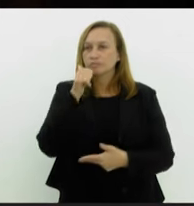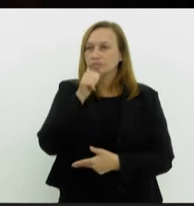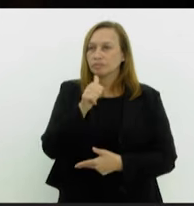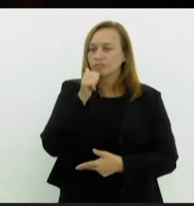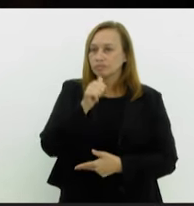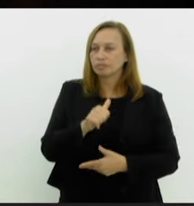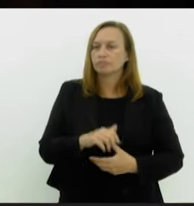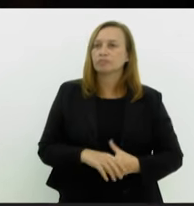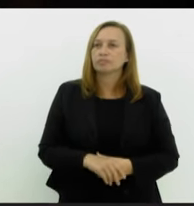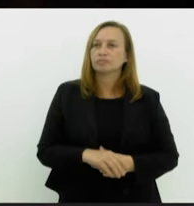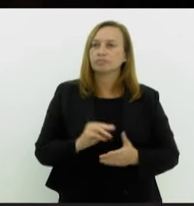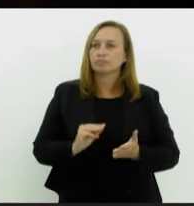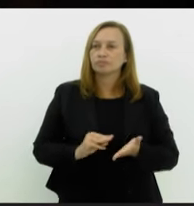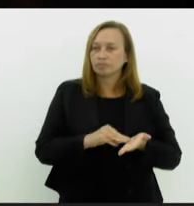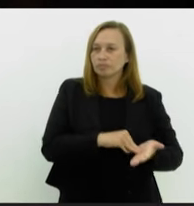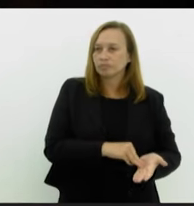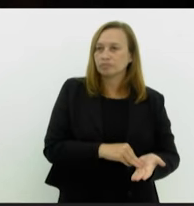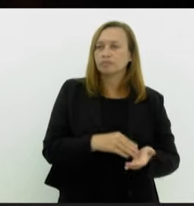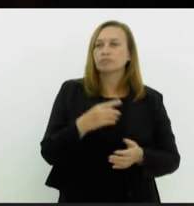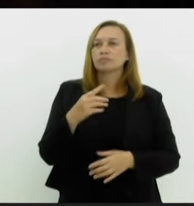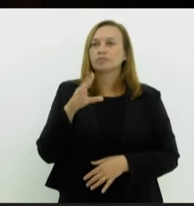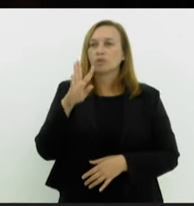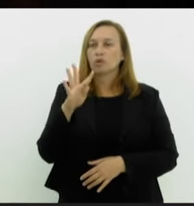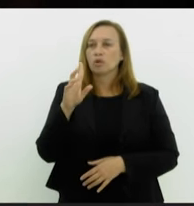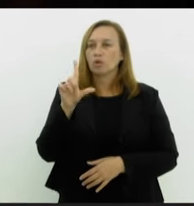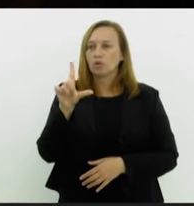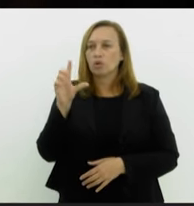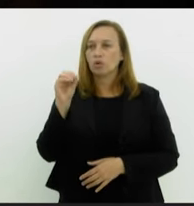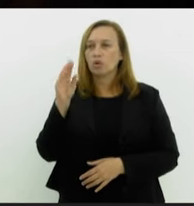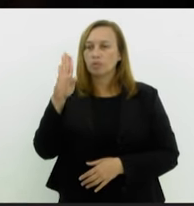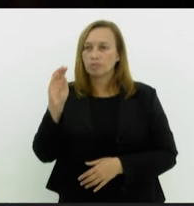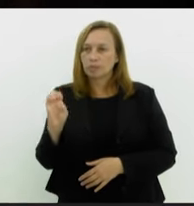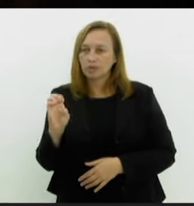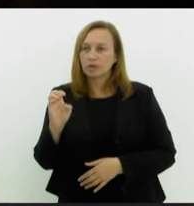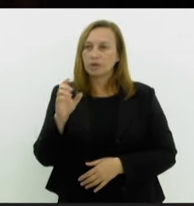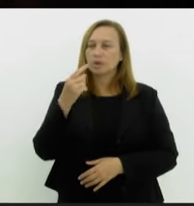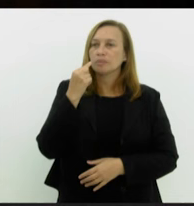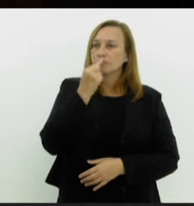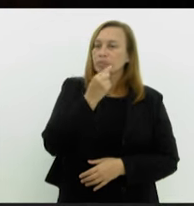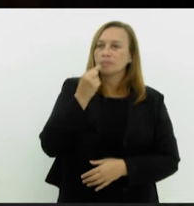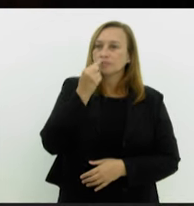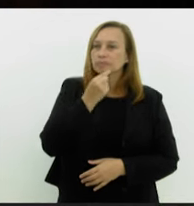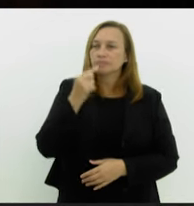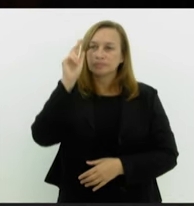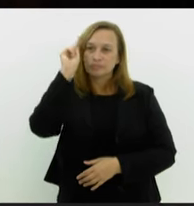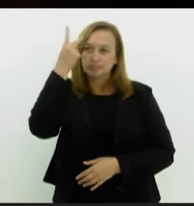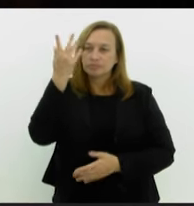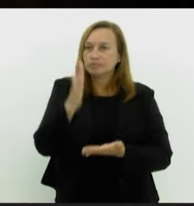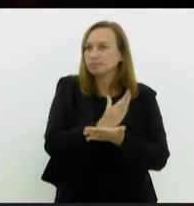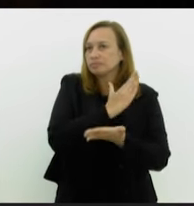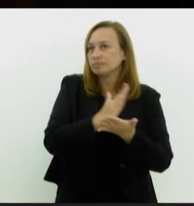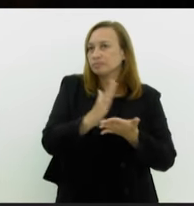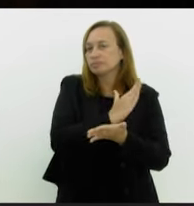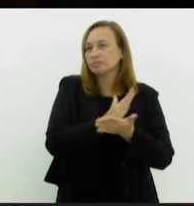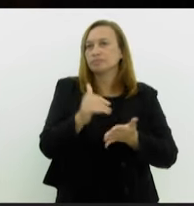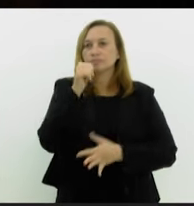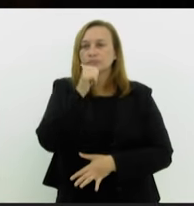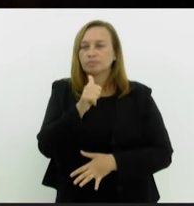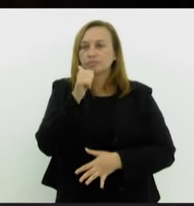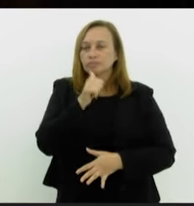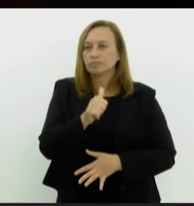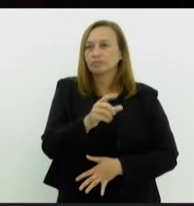eh do Lobby do batom também na época então assim a história de algumas mulheres na